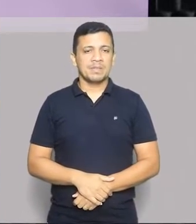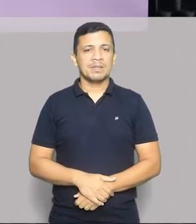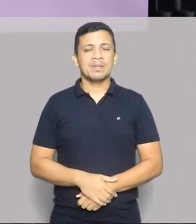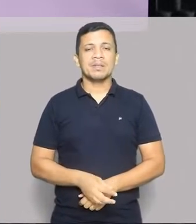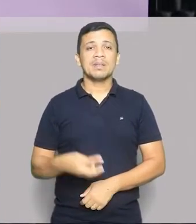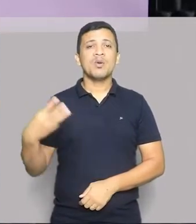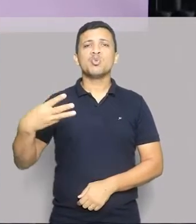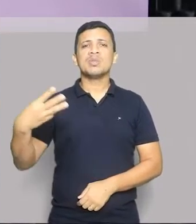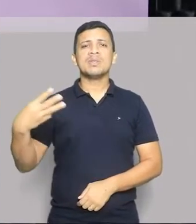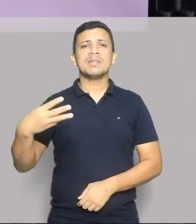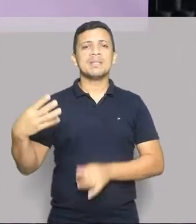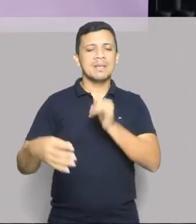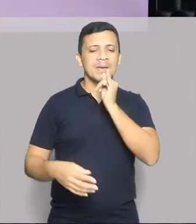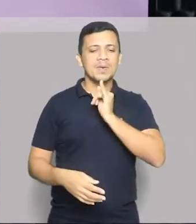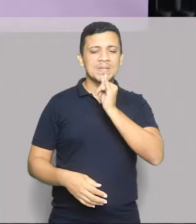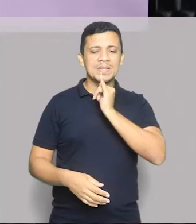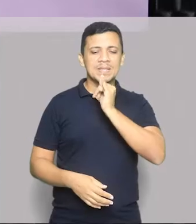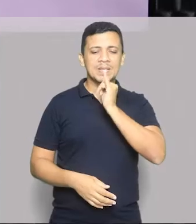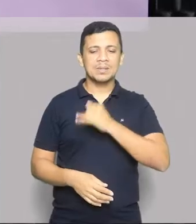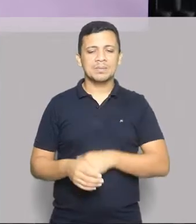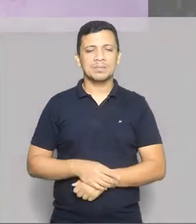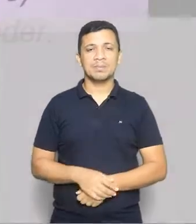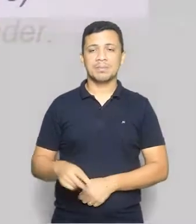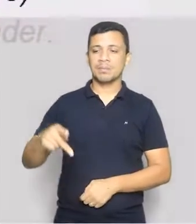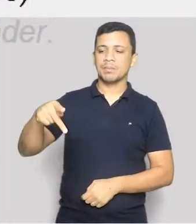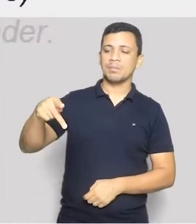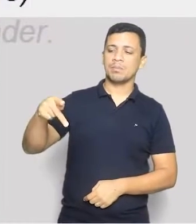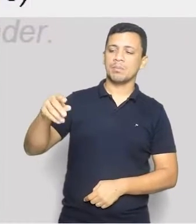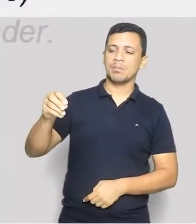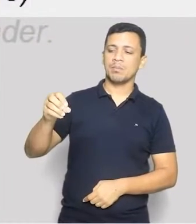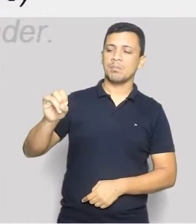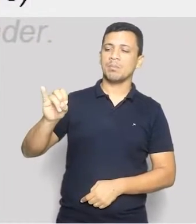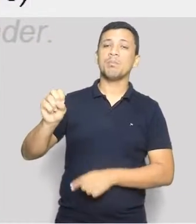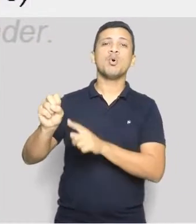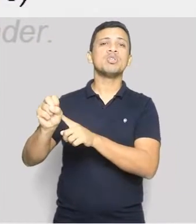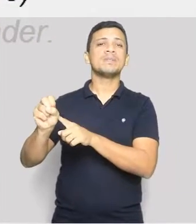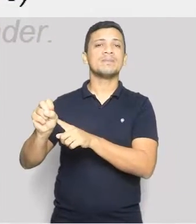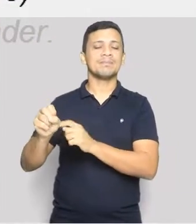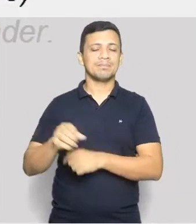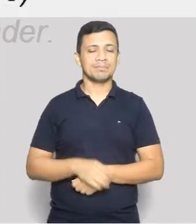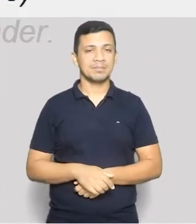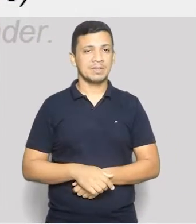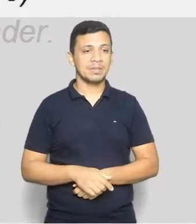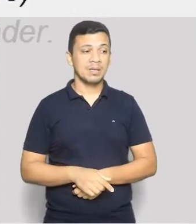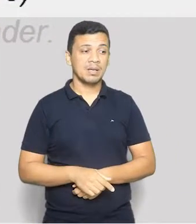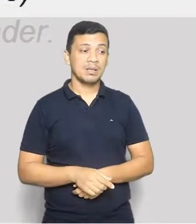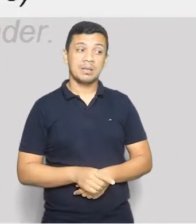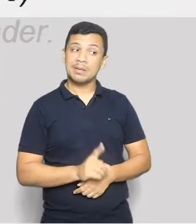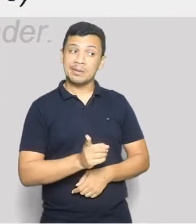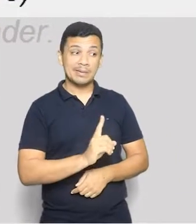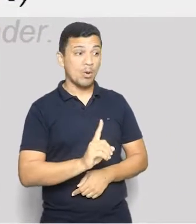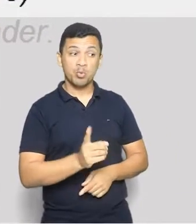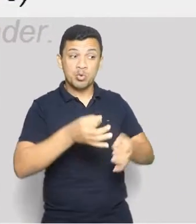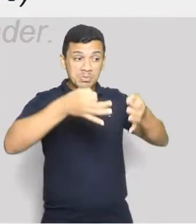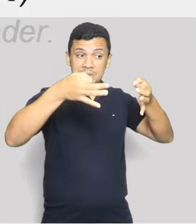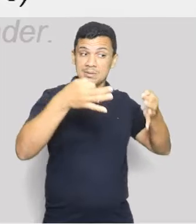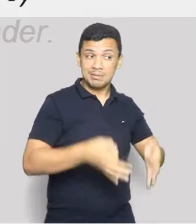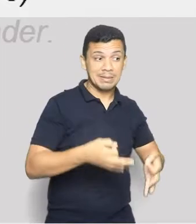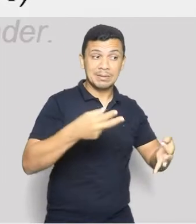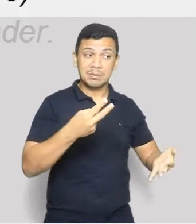O terceiro exemplo é em relação ao conectivo pois, né? Quando se diz não tome decisões